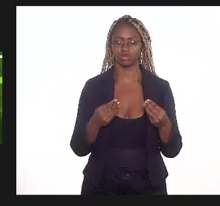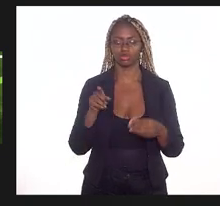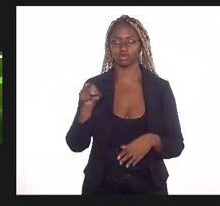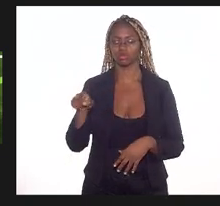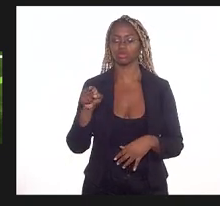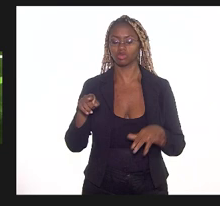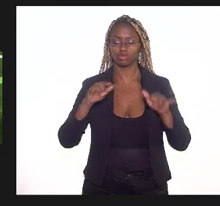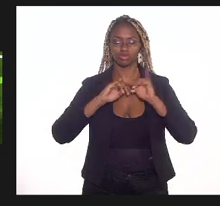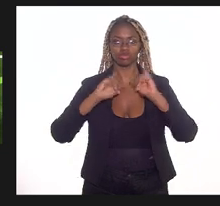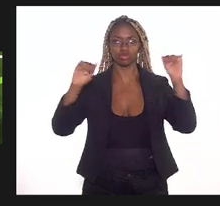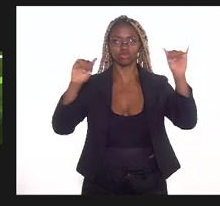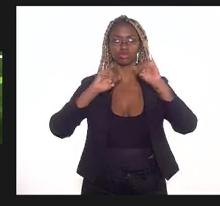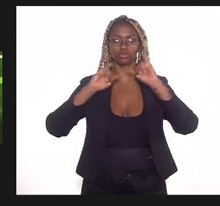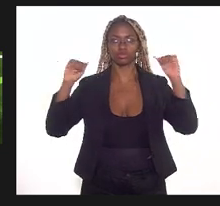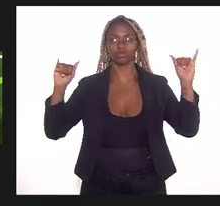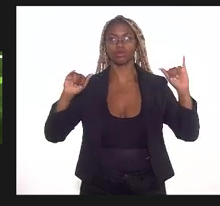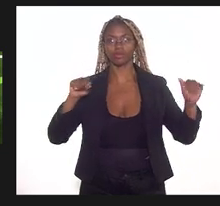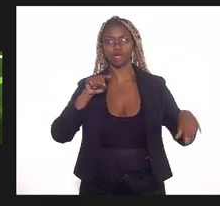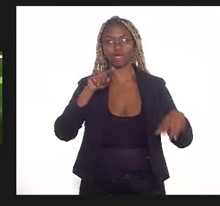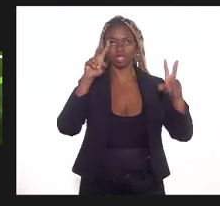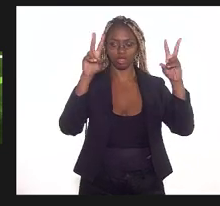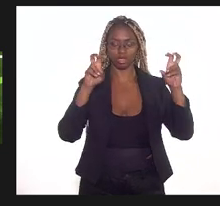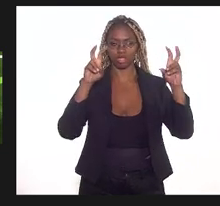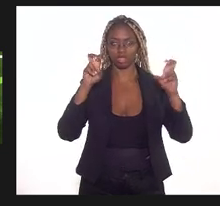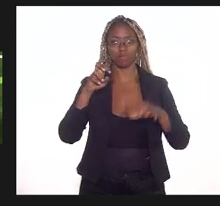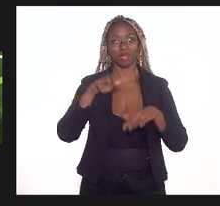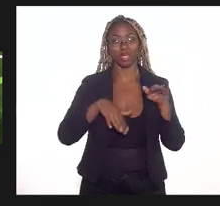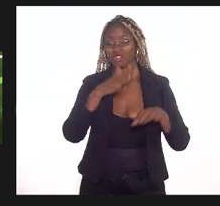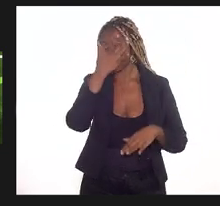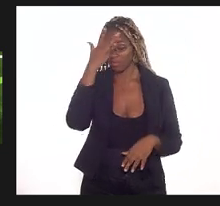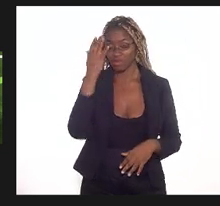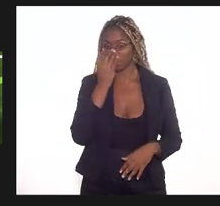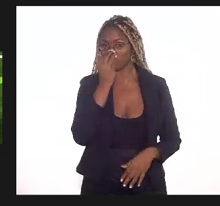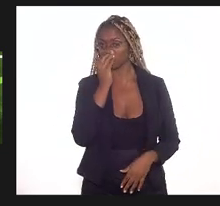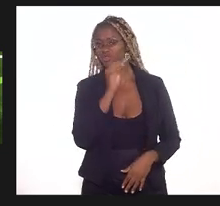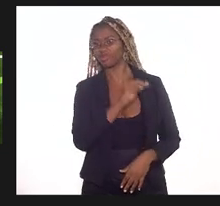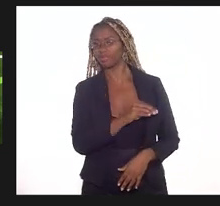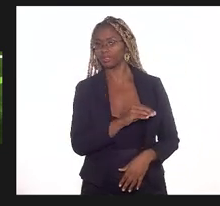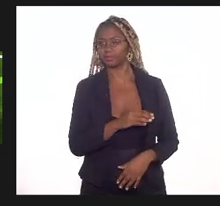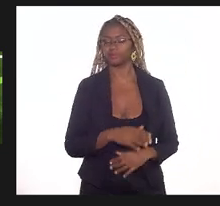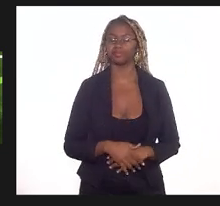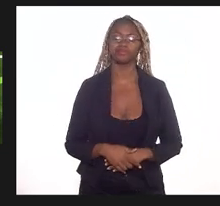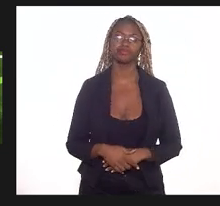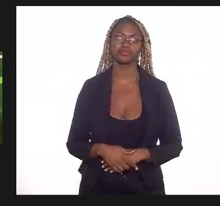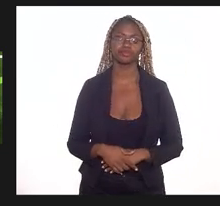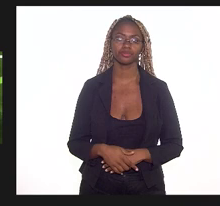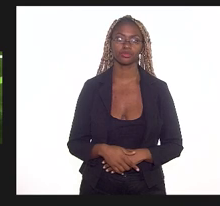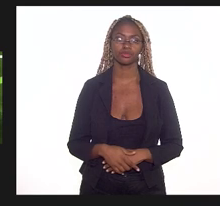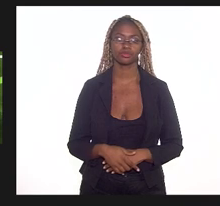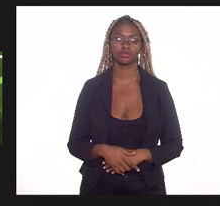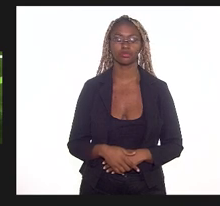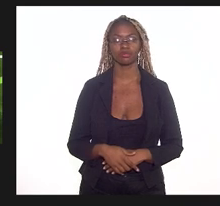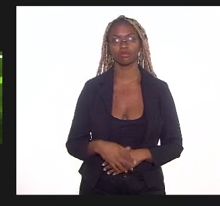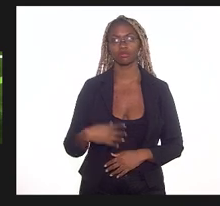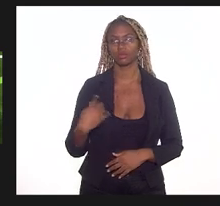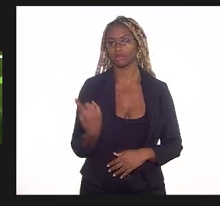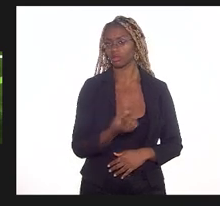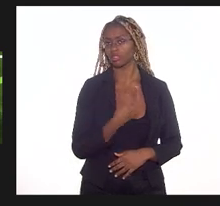nessa publicidade dessa pauta, que às vezes é tão esquecida, né? E a gente